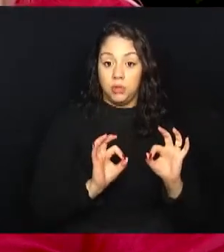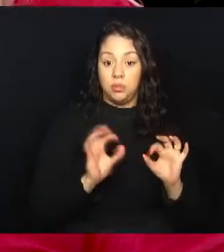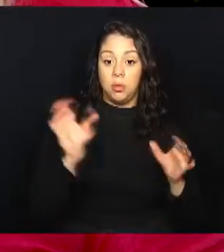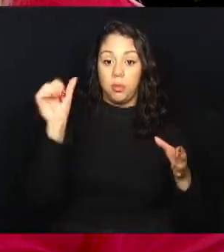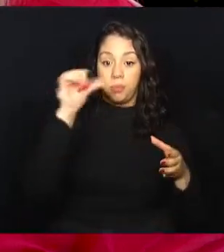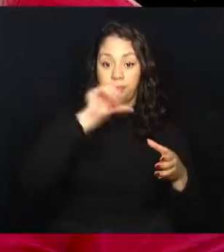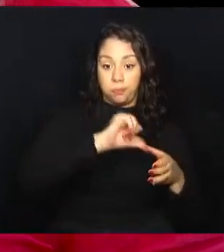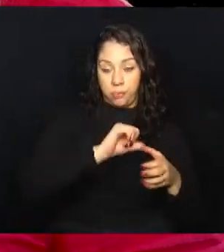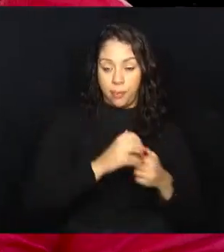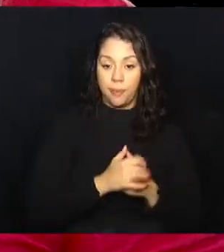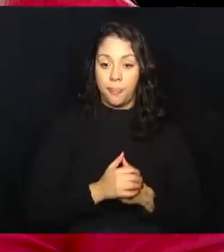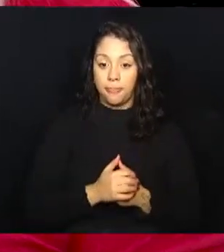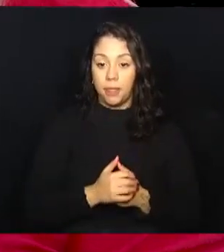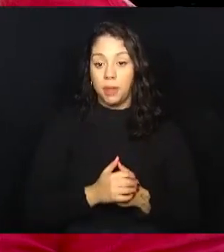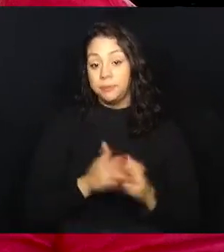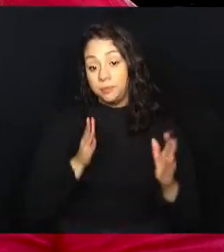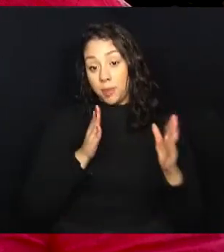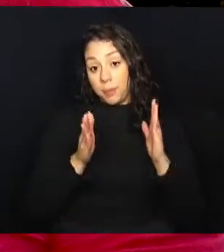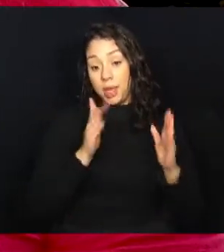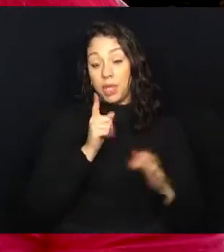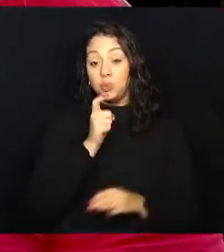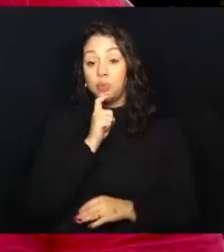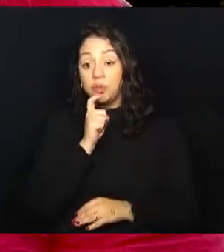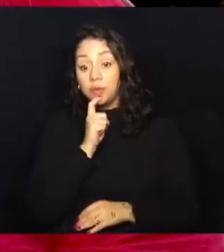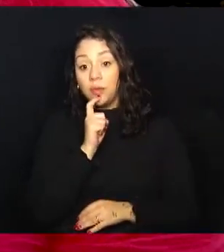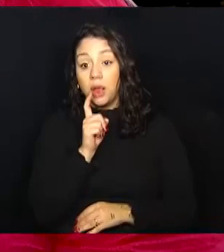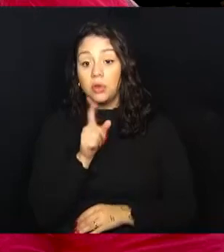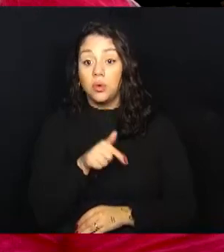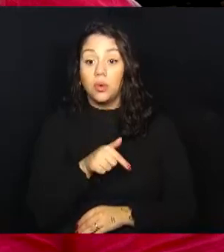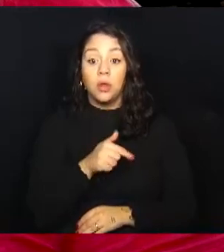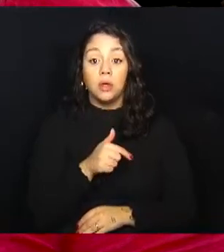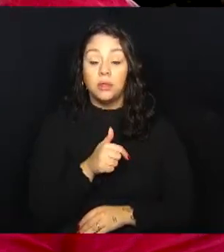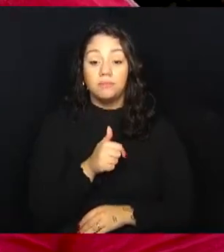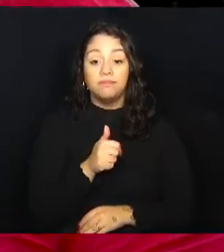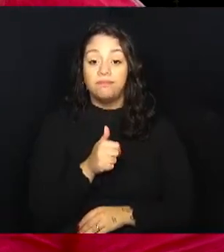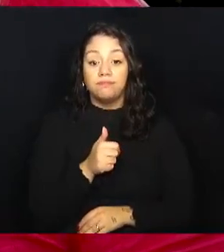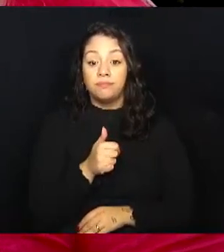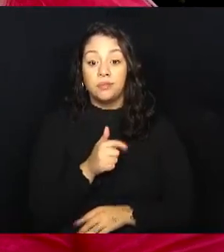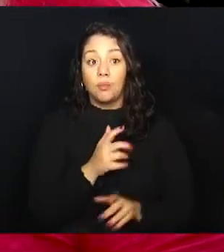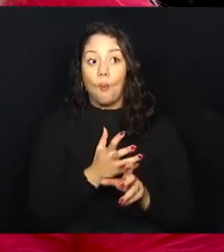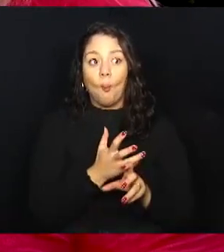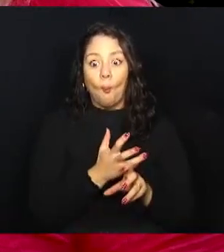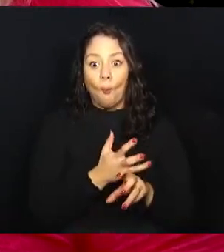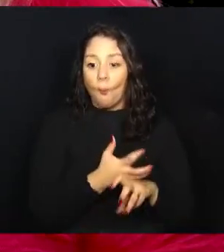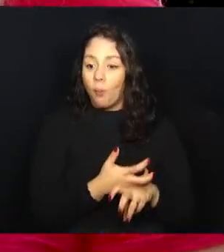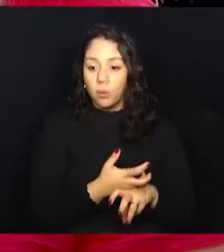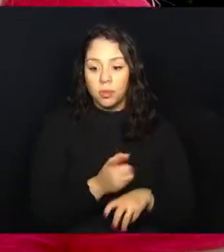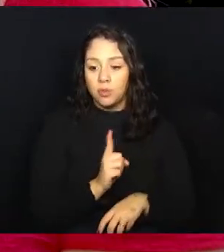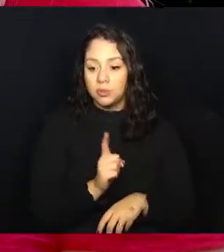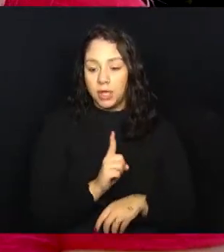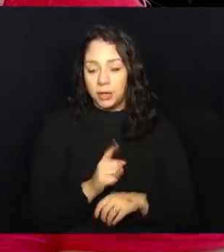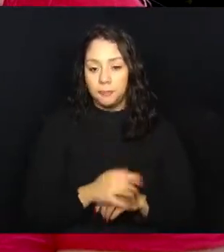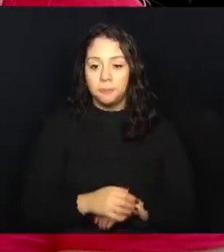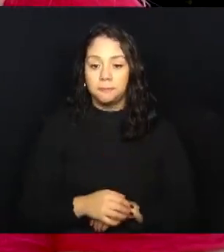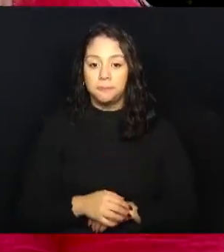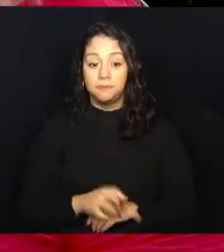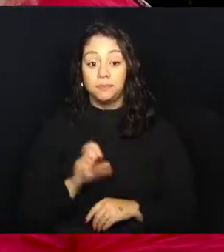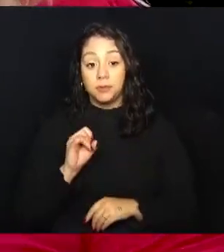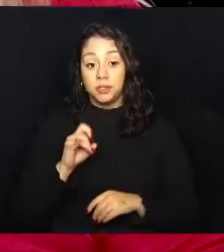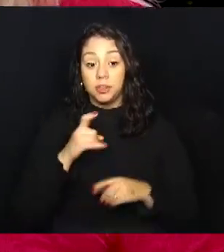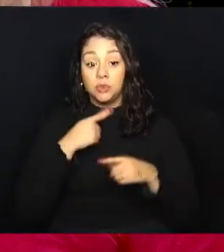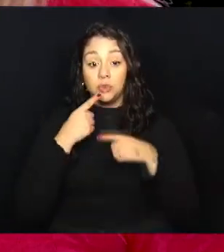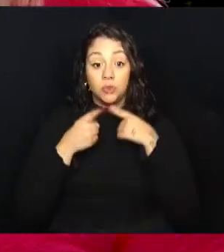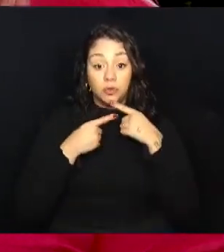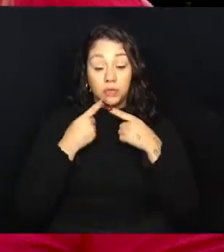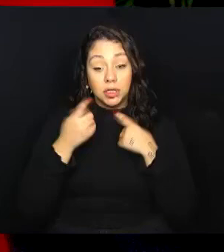diminui bem. Diminui essa rega. Apesar de ser esse período de inverno, ela não